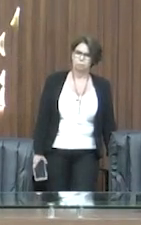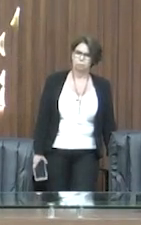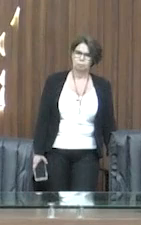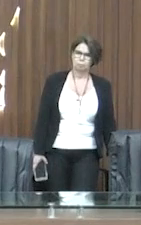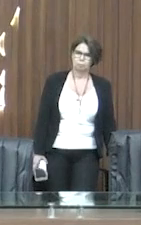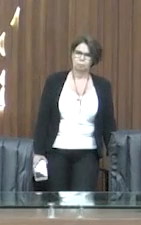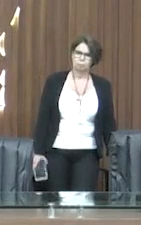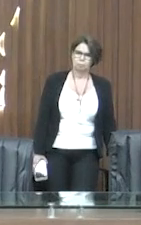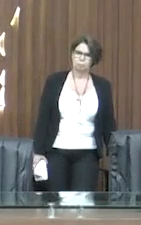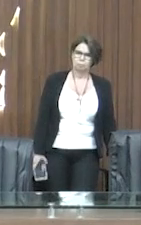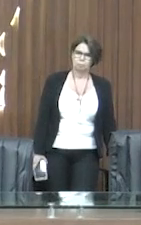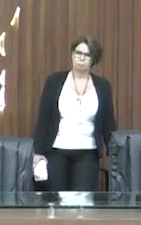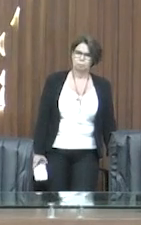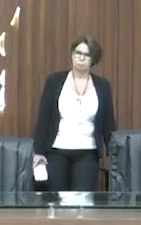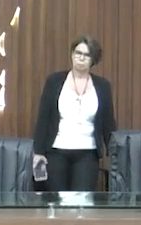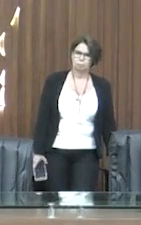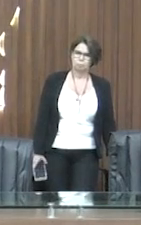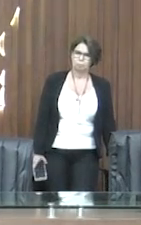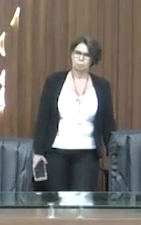5 minutos.